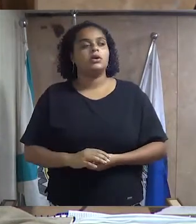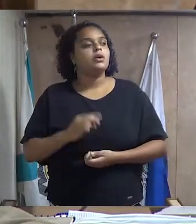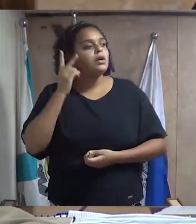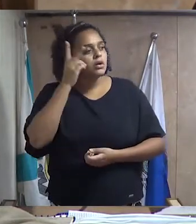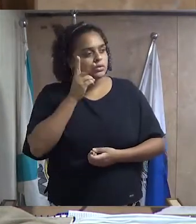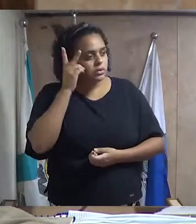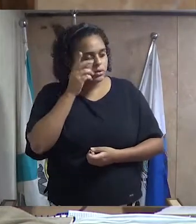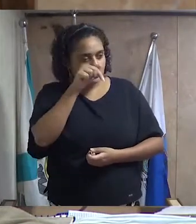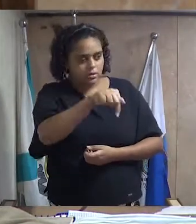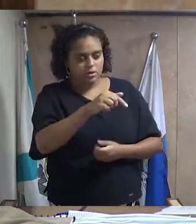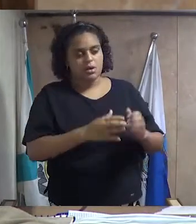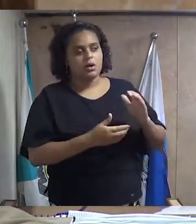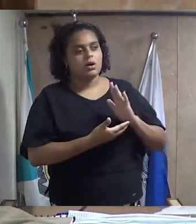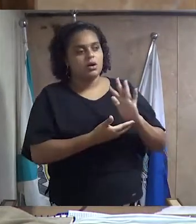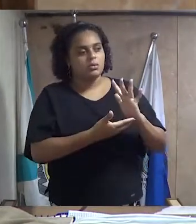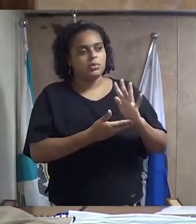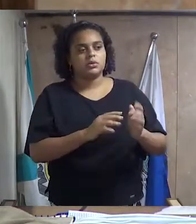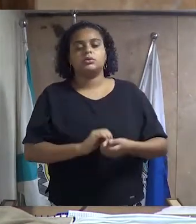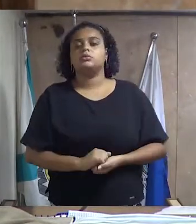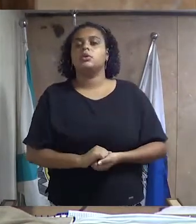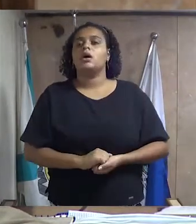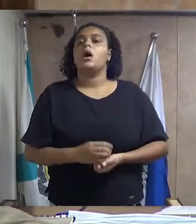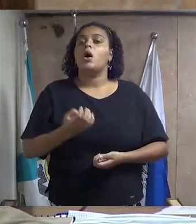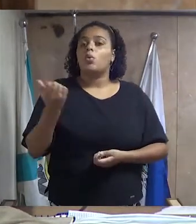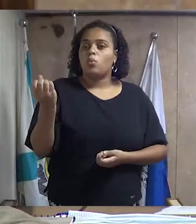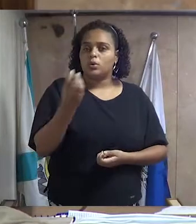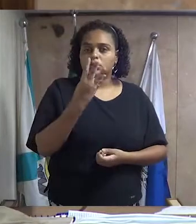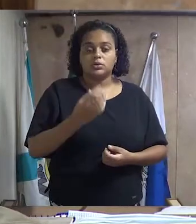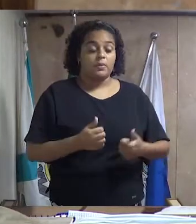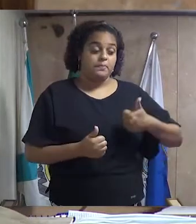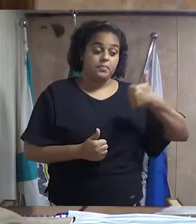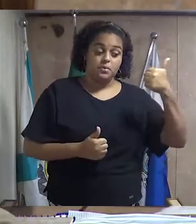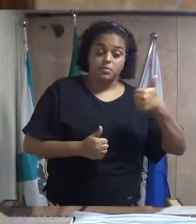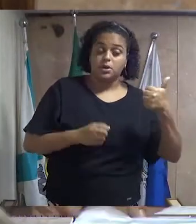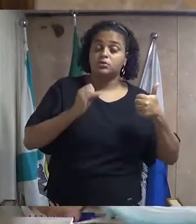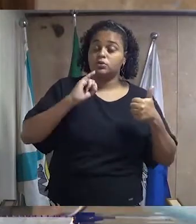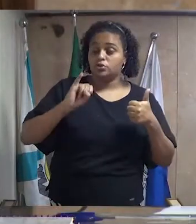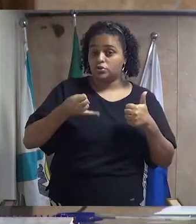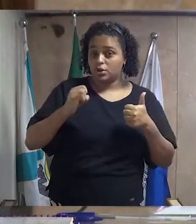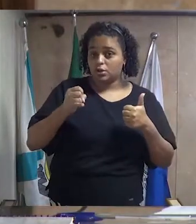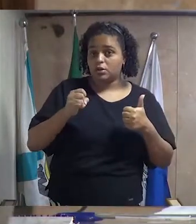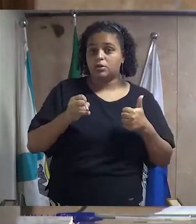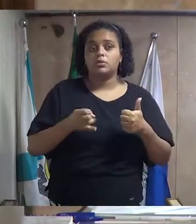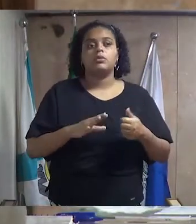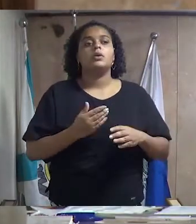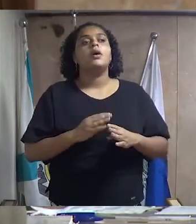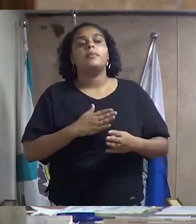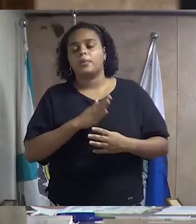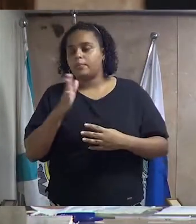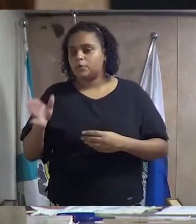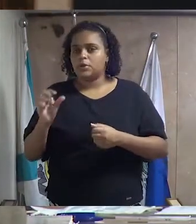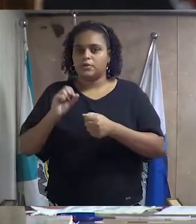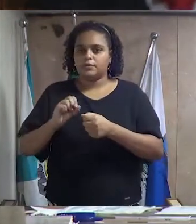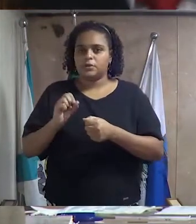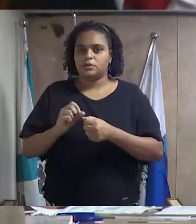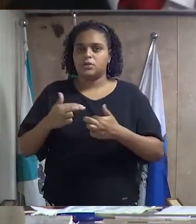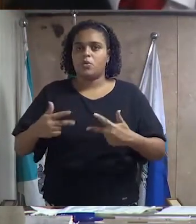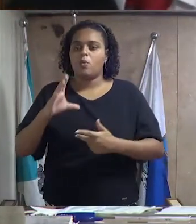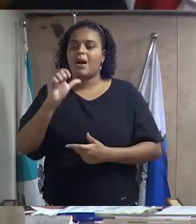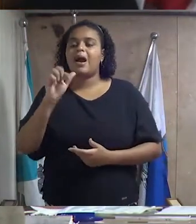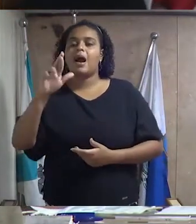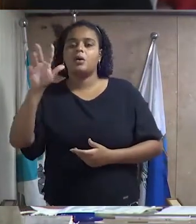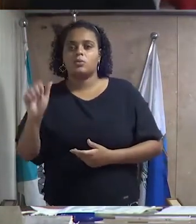do Regimento Interno da Câmara Municipal do Duque de Caxias, a contar de 1º de janeiro de 2021, para assumir o cargo de